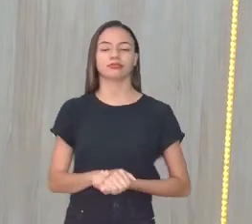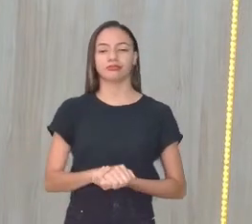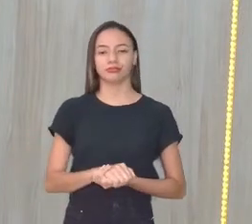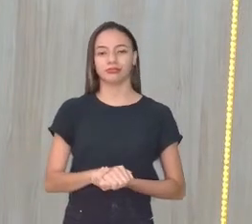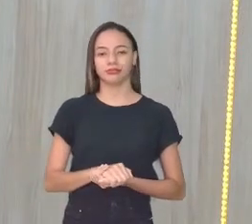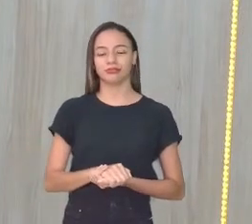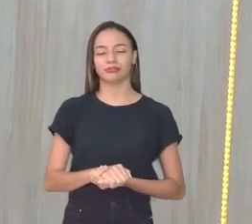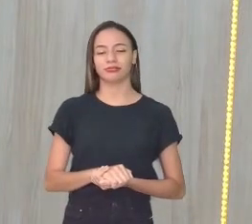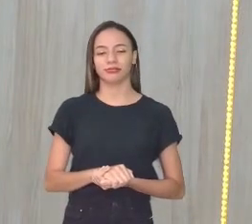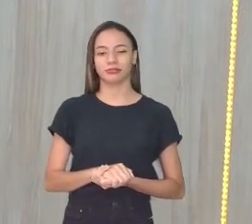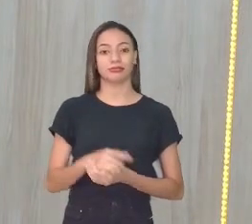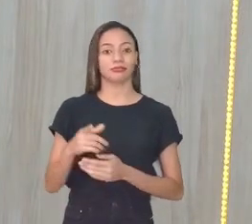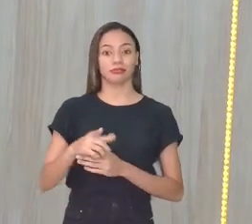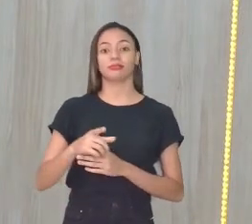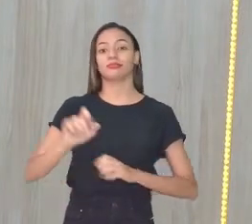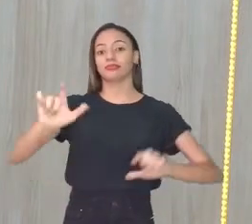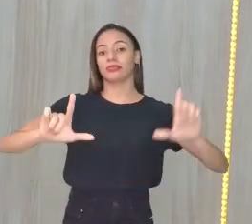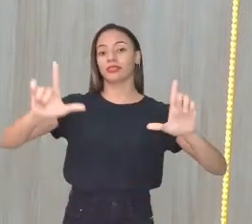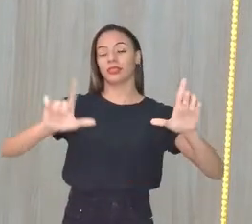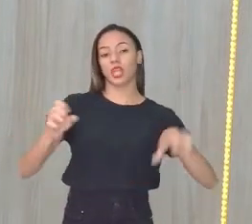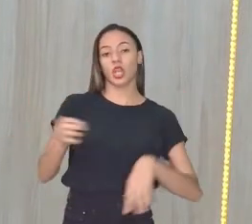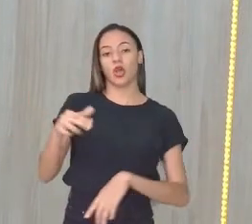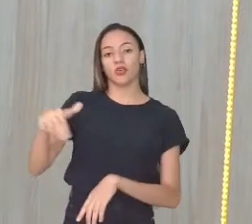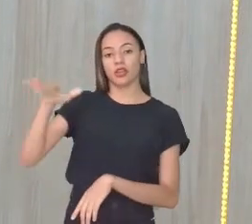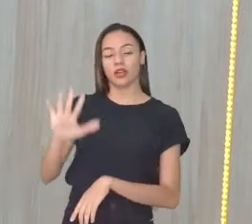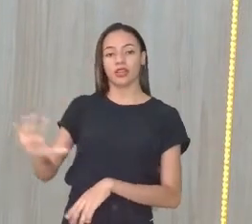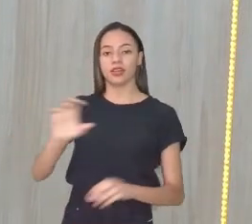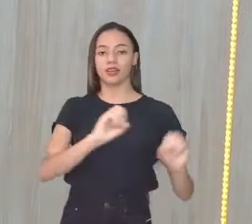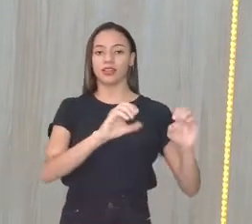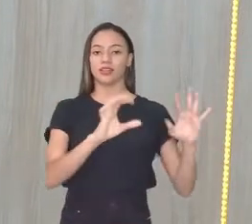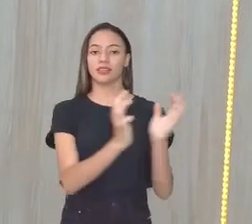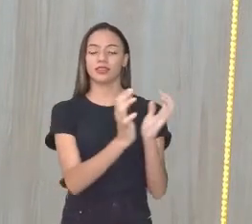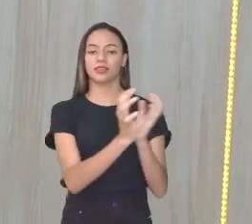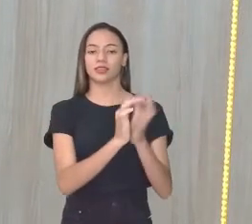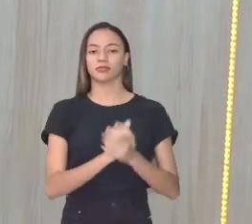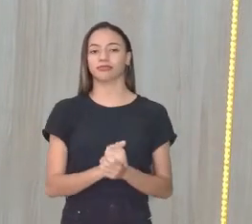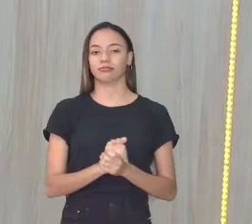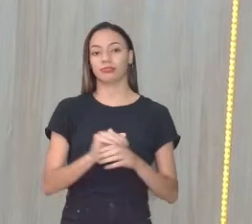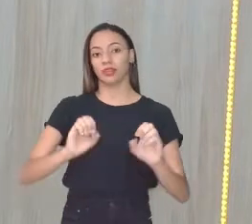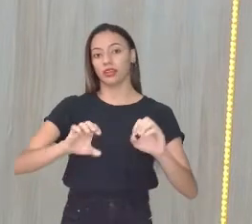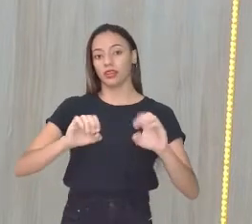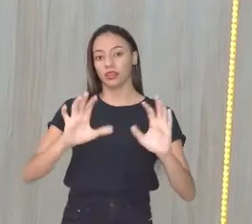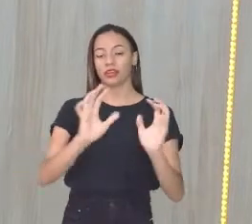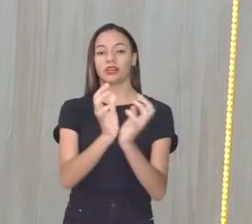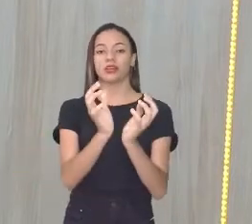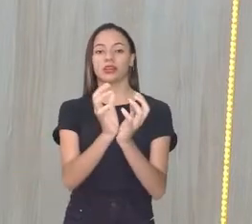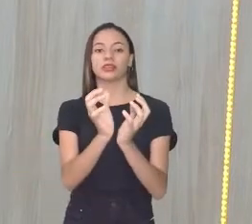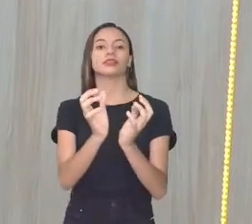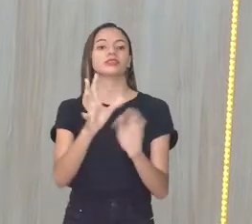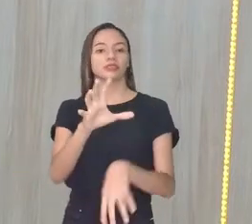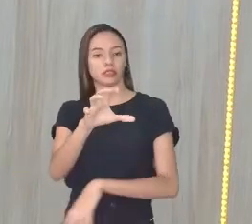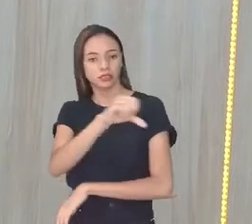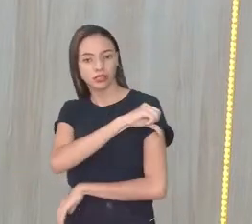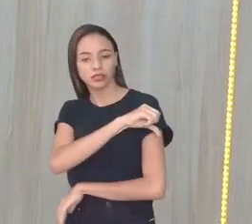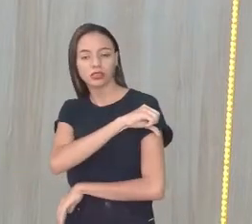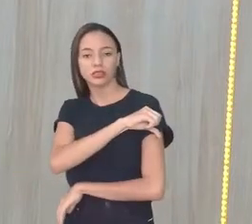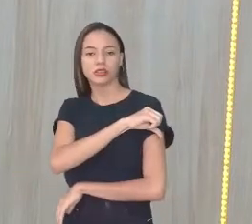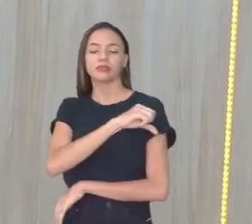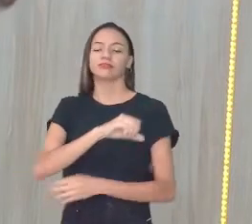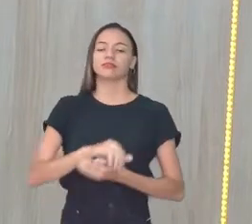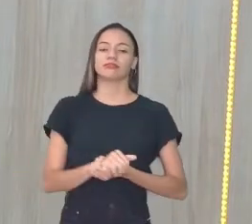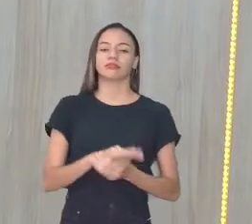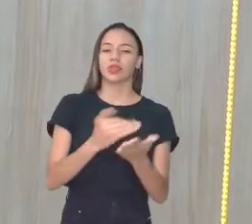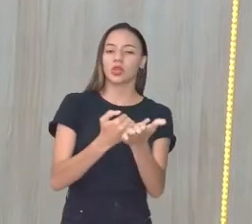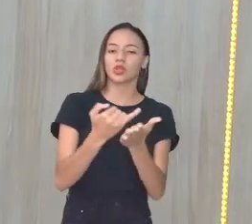ondas da TV Nova Nordeste pelo Educa Recife. Aula de nono ano, introdução à legislação trabalhista. E